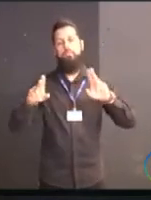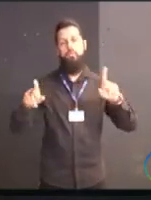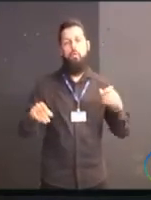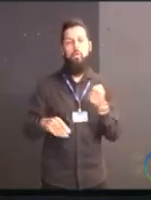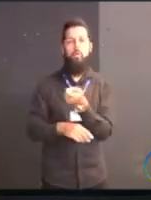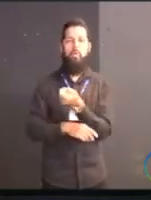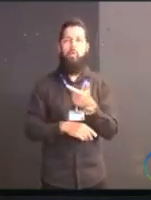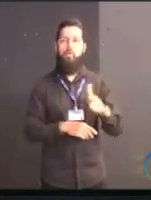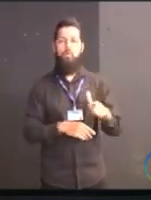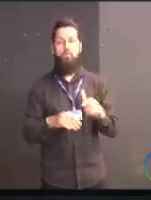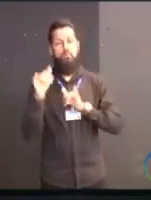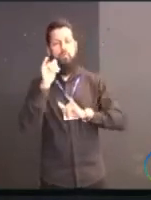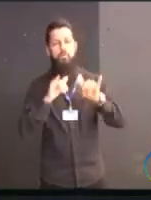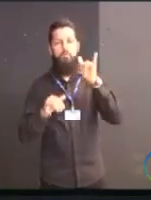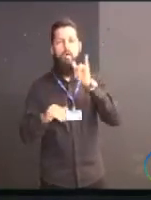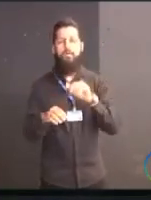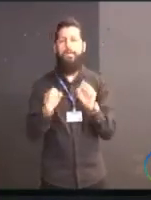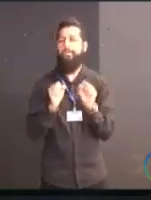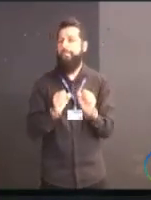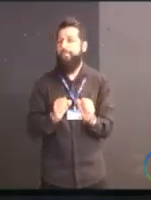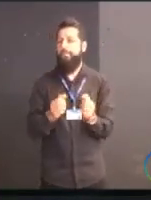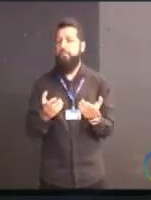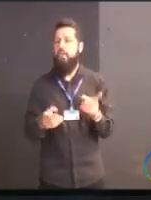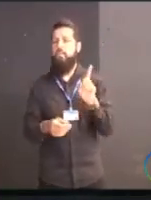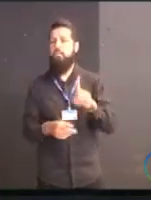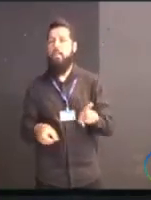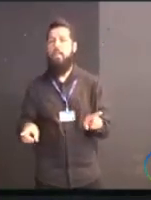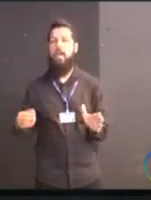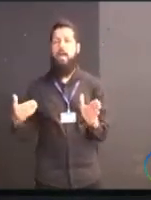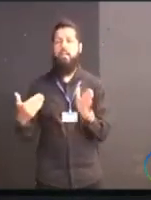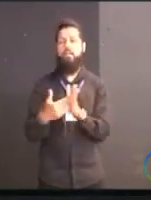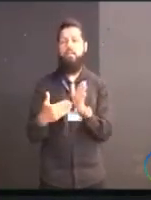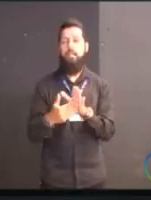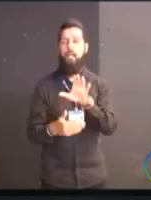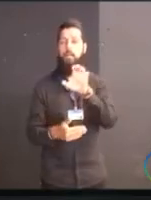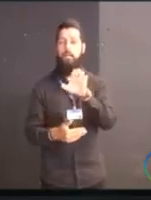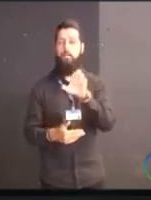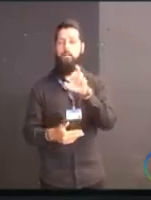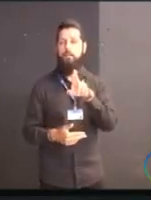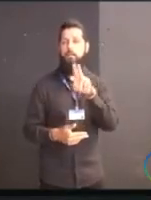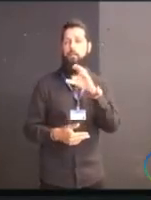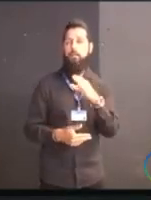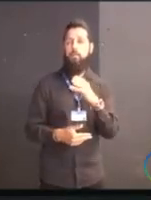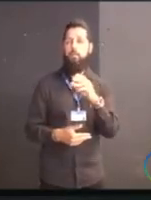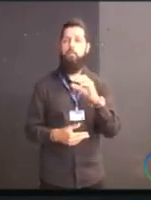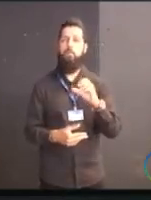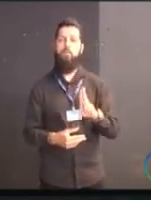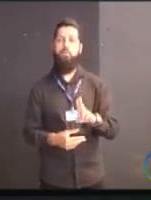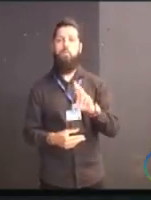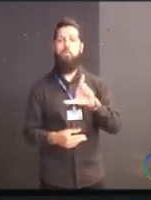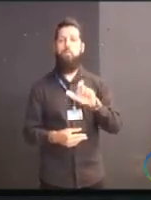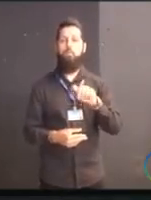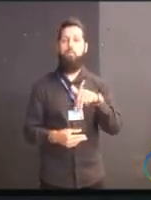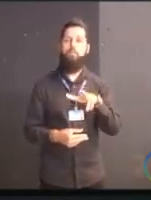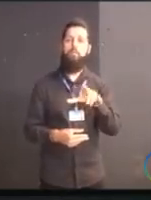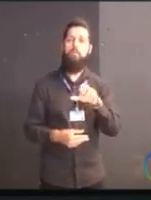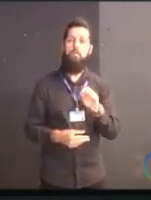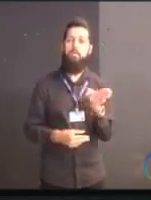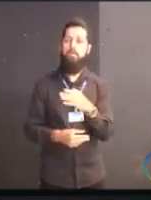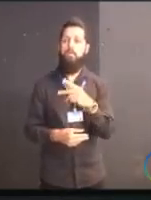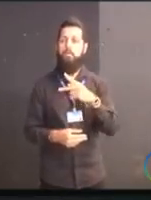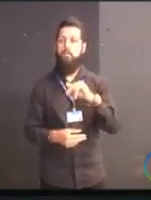professor, uma vez que Emmanuel tinha dito, através do Chico, que ele era o melhor metro que mediu